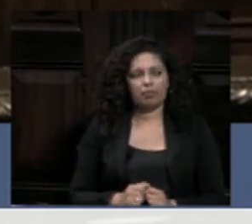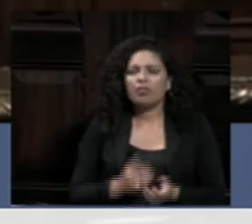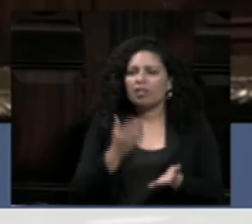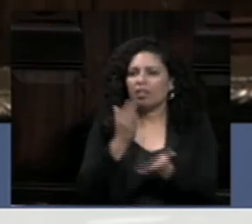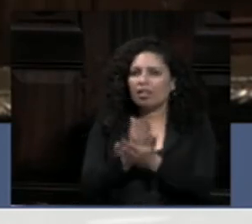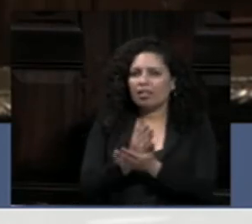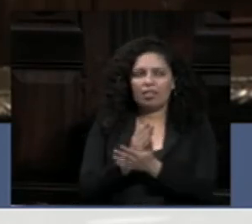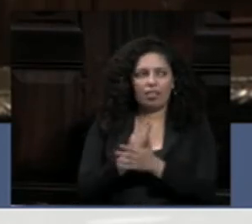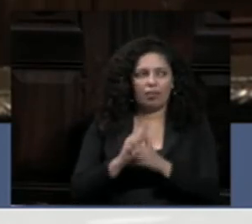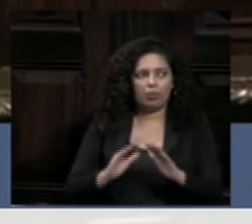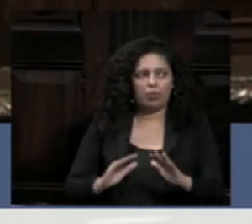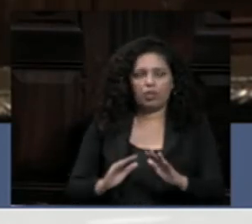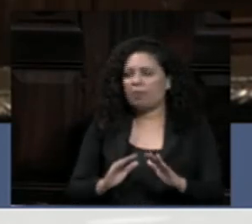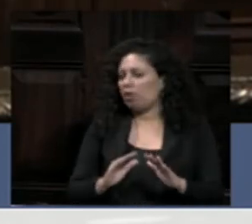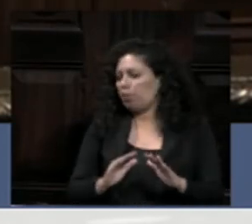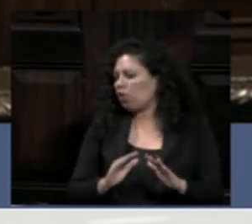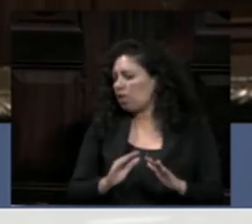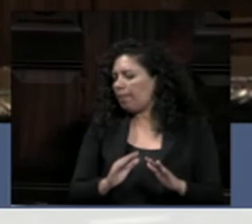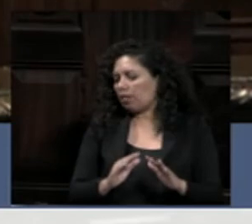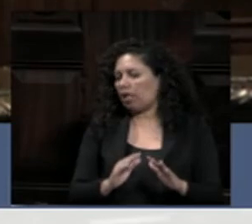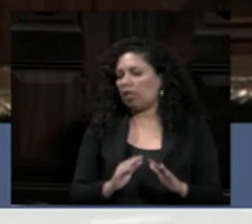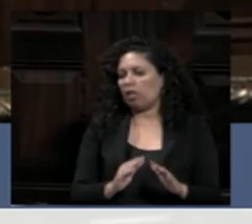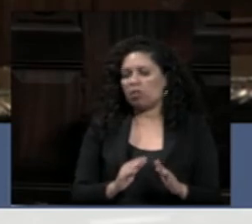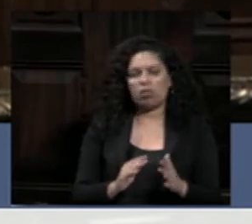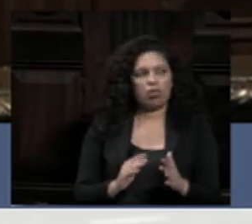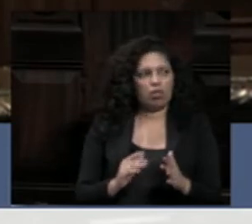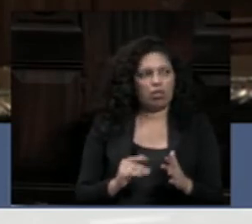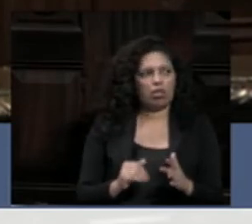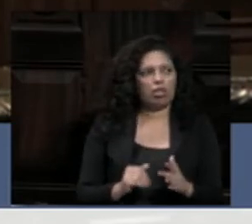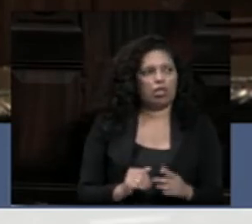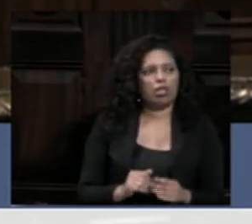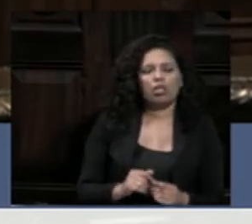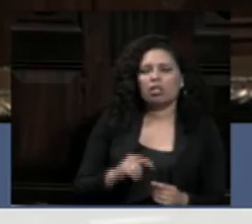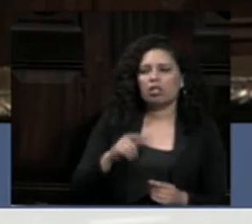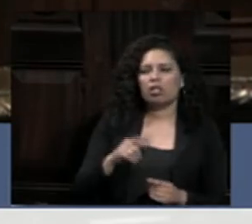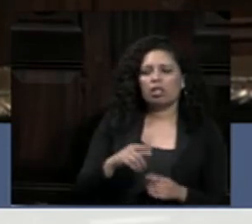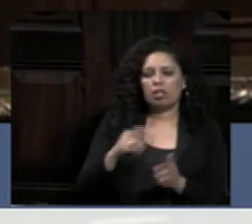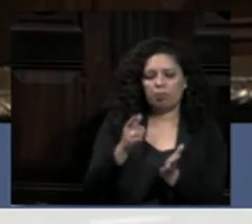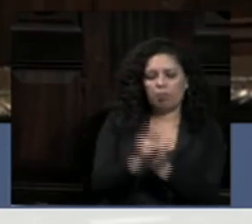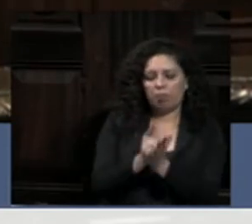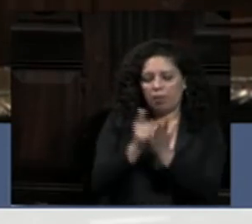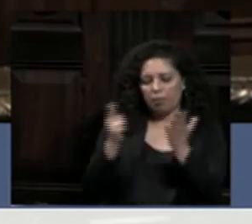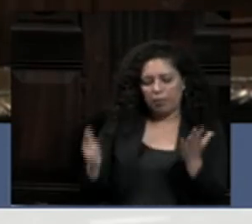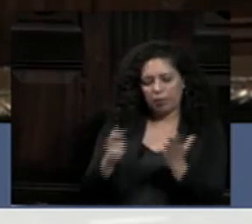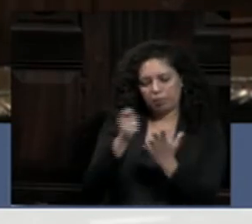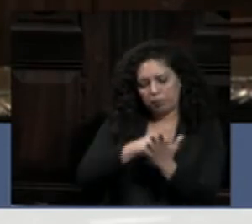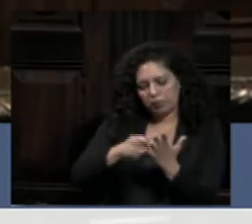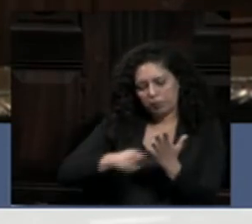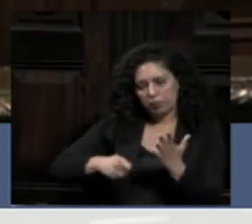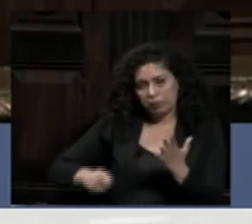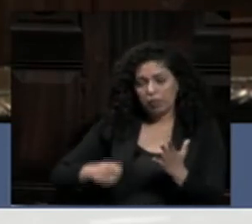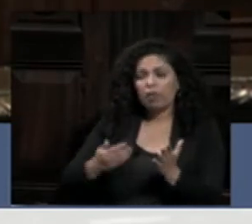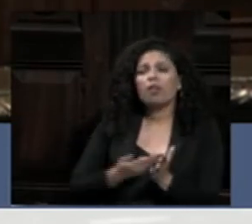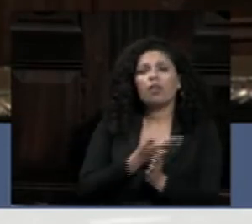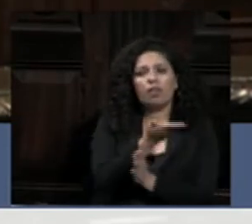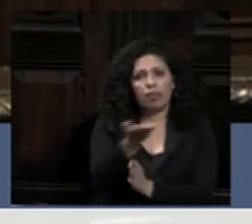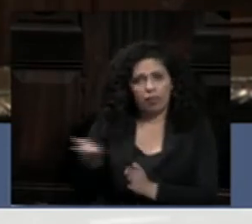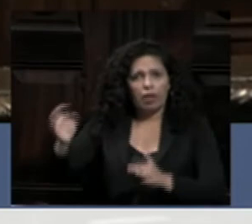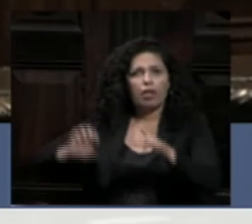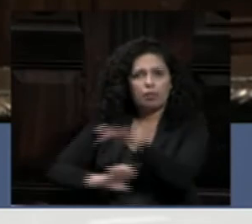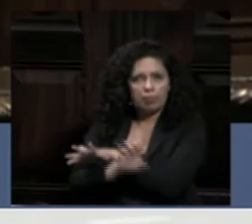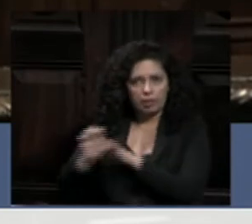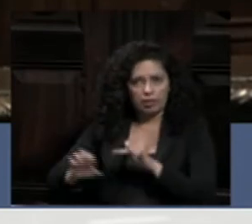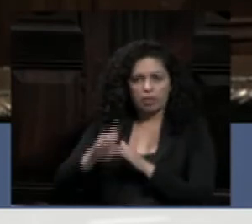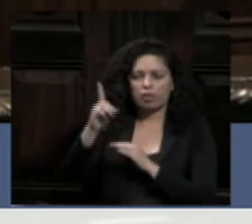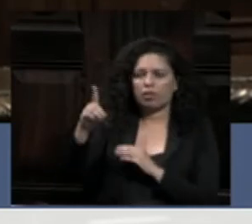Acabou? Não. Aí ele pega esse certificado, vai ao Detran com o